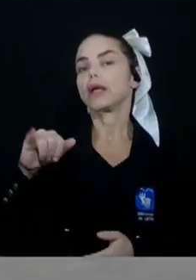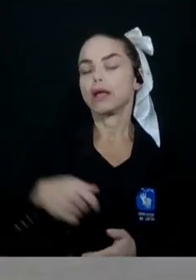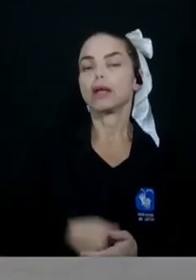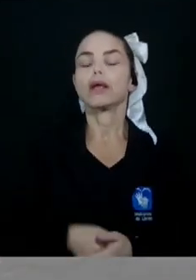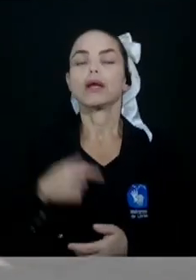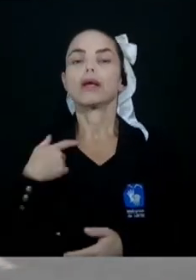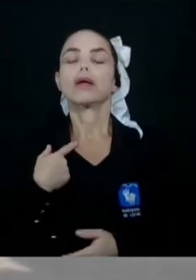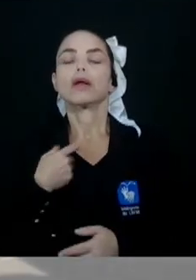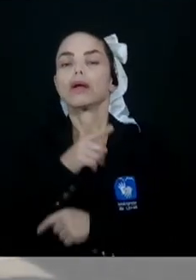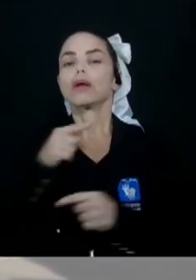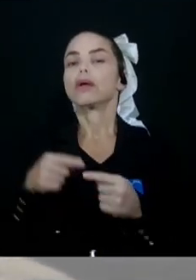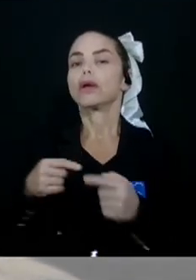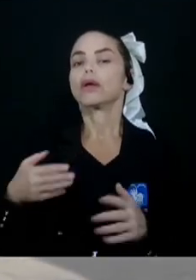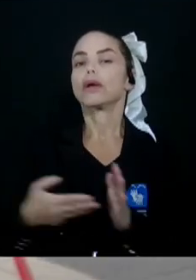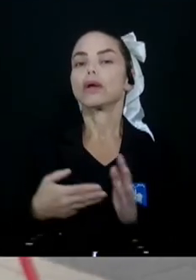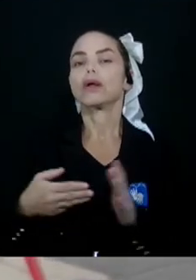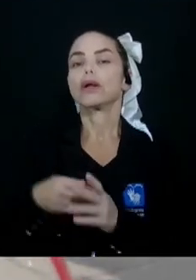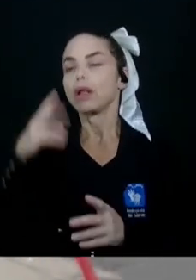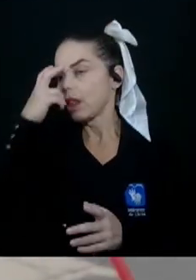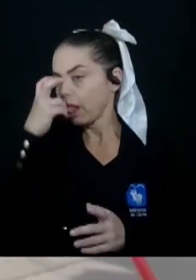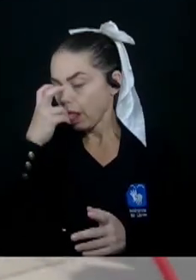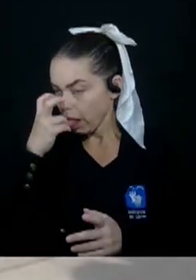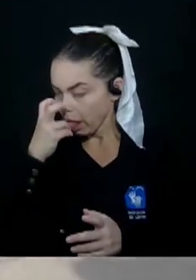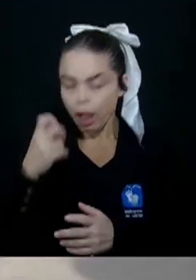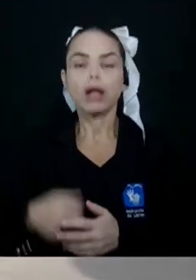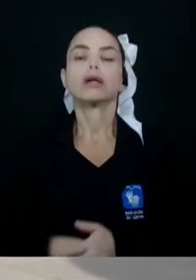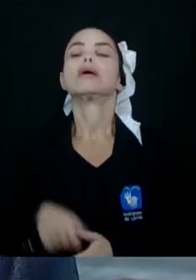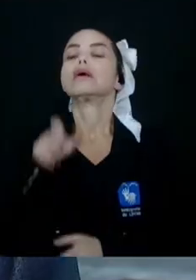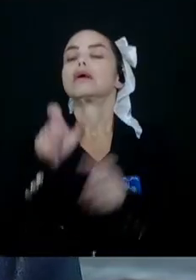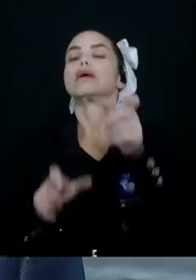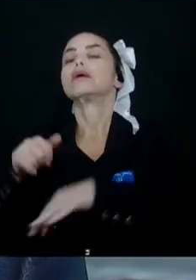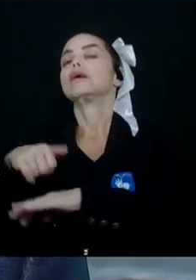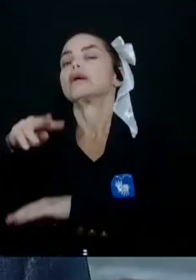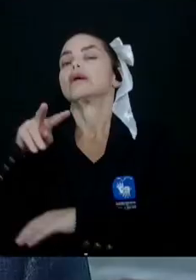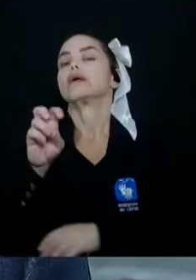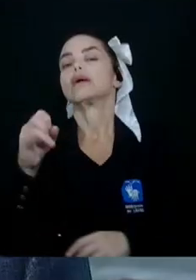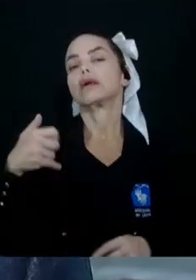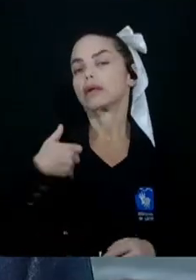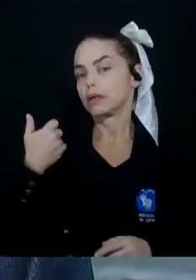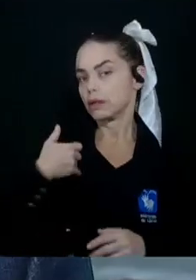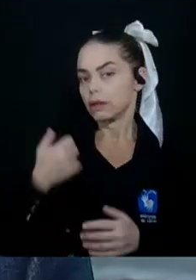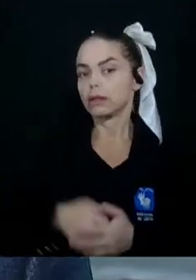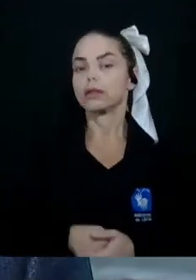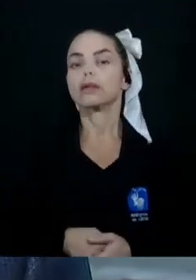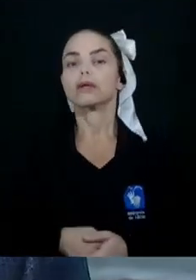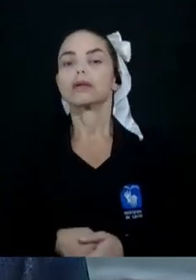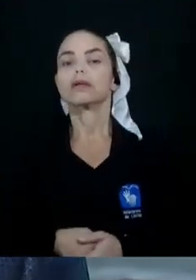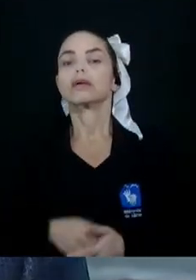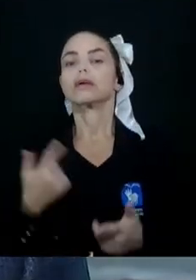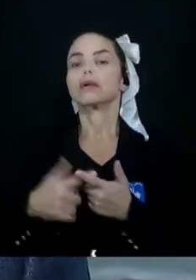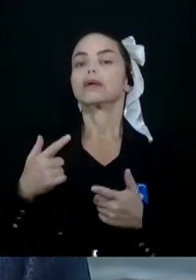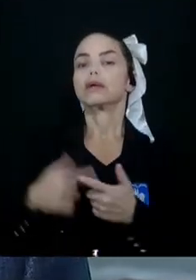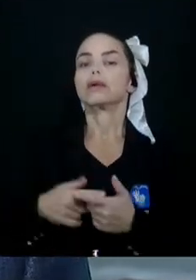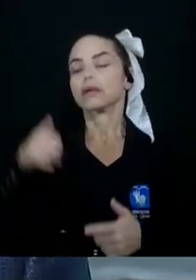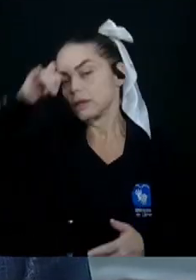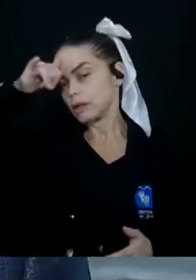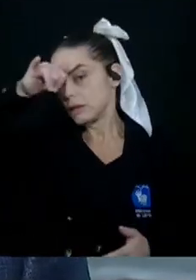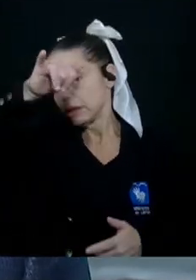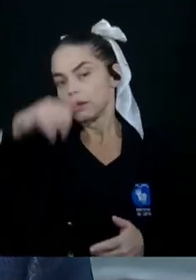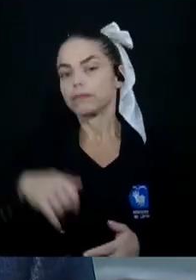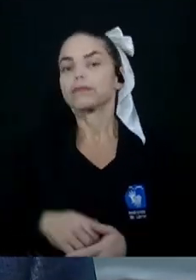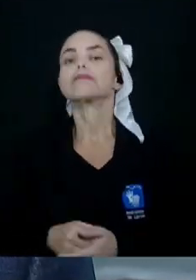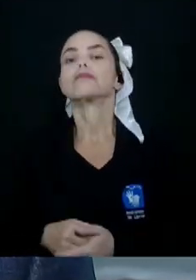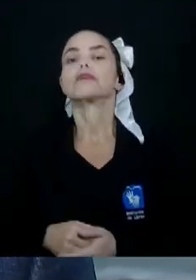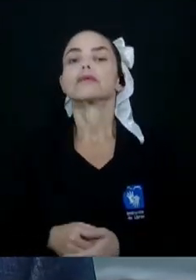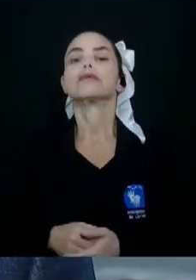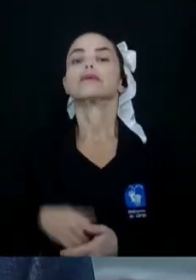perda visual irreversível em pessoas com mais de 50 anos. Nós falamos assim que a prevenção ela é uma questão que